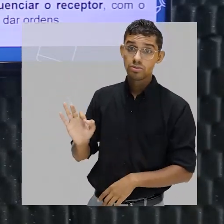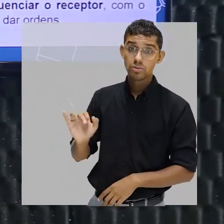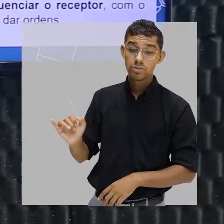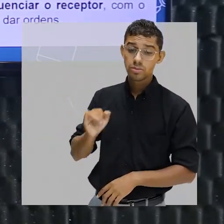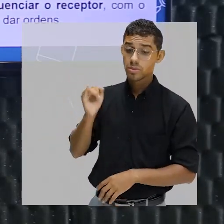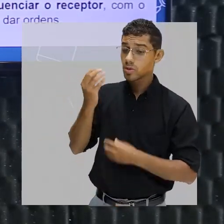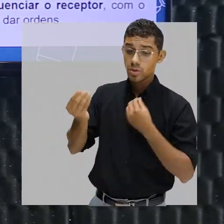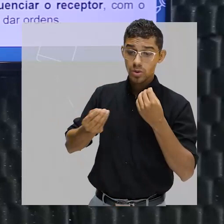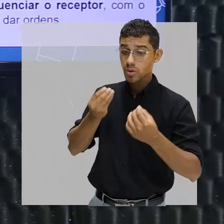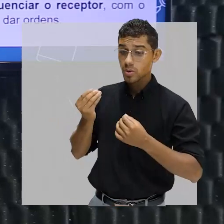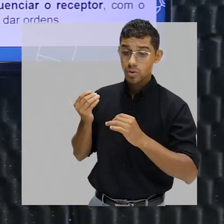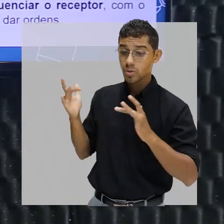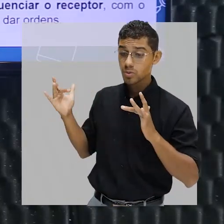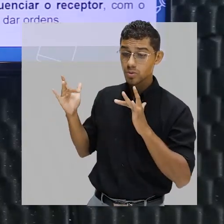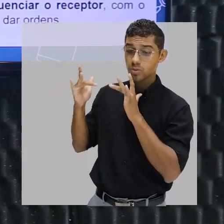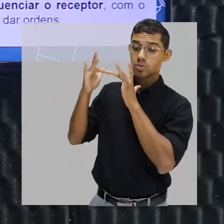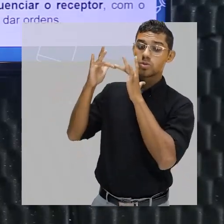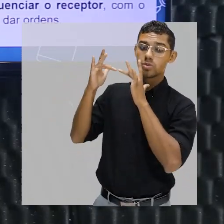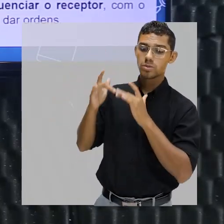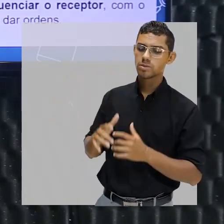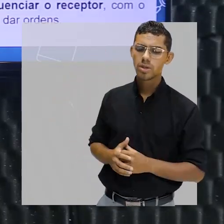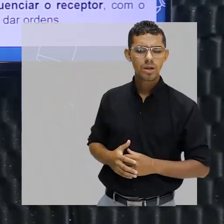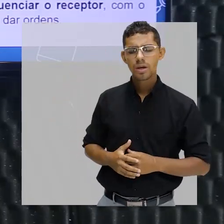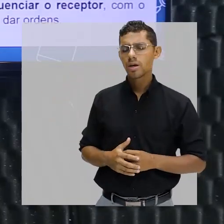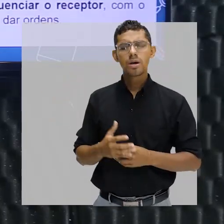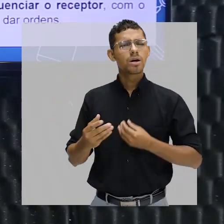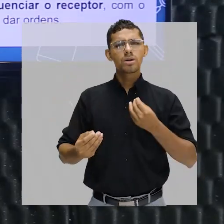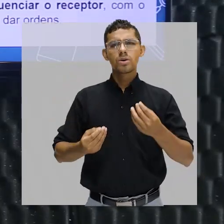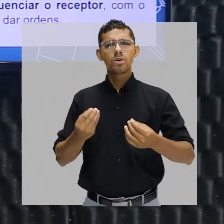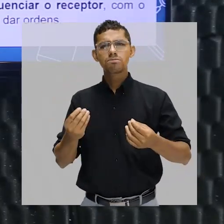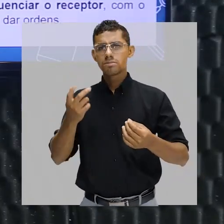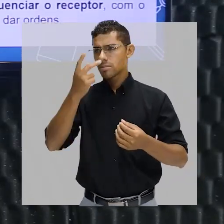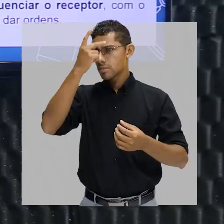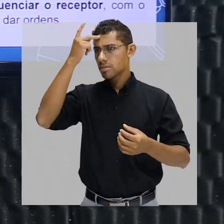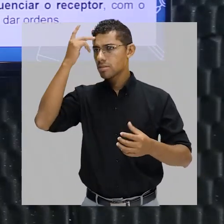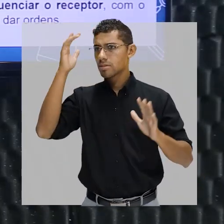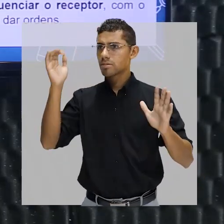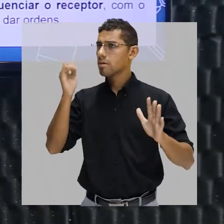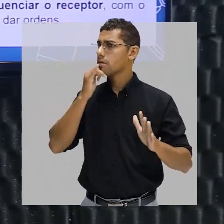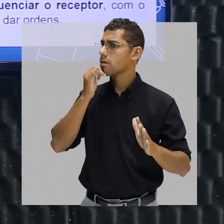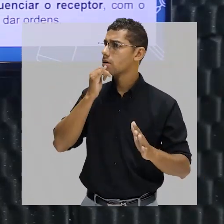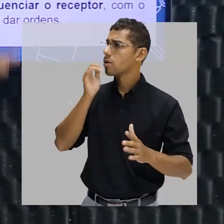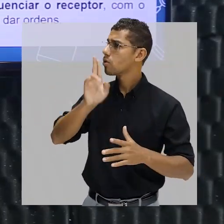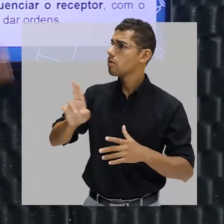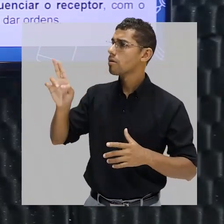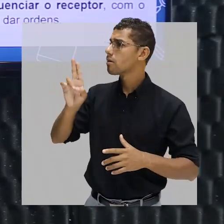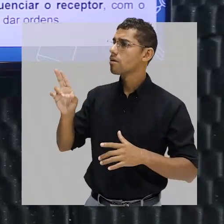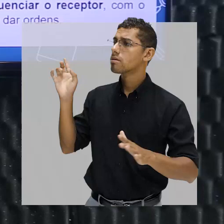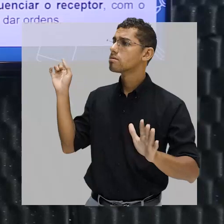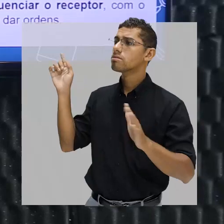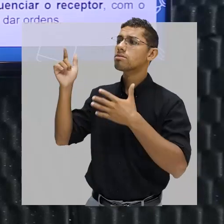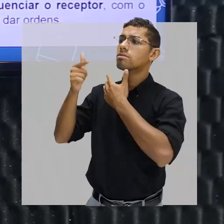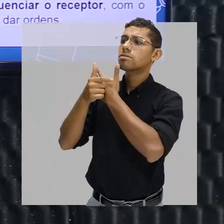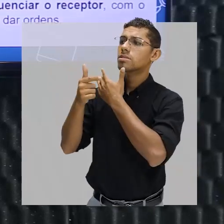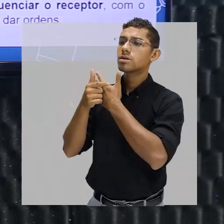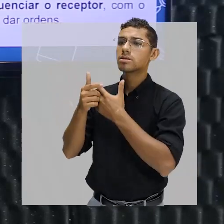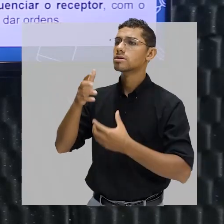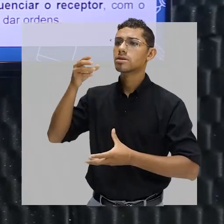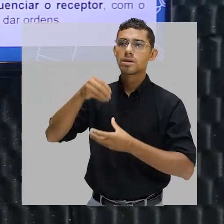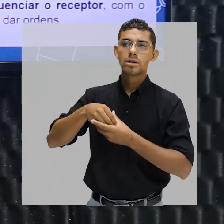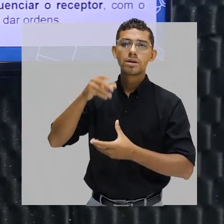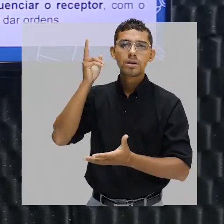se fala, em si o contato. Onde nós vamos ouvir ou usar essa função?